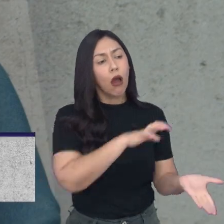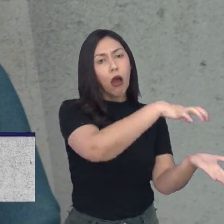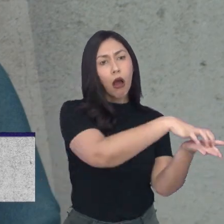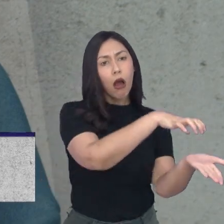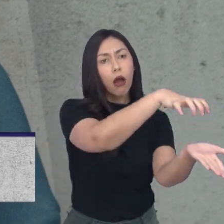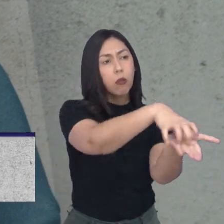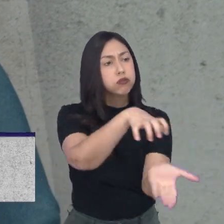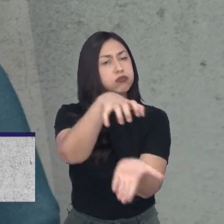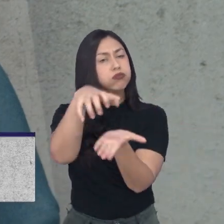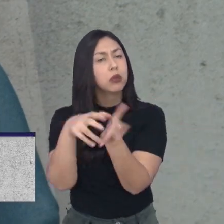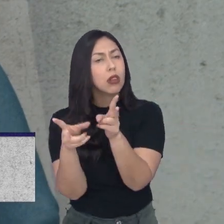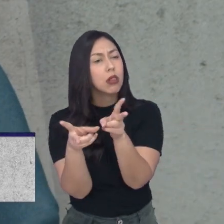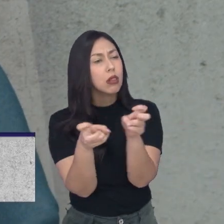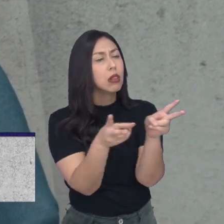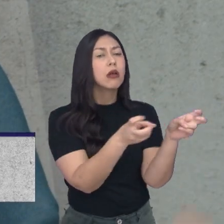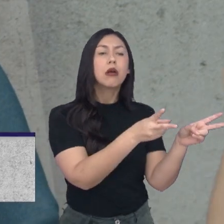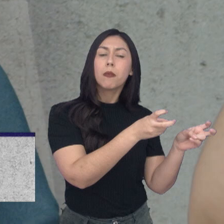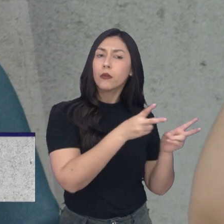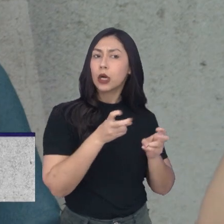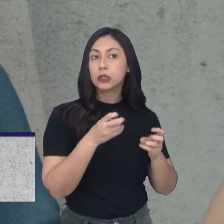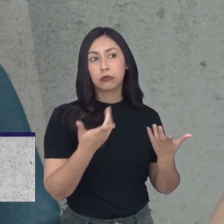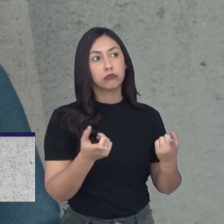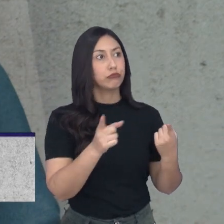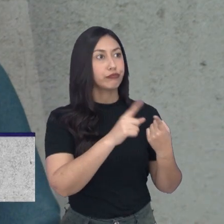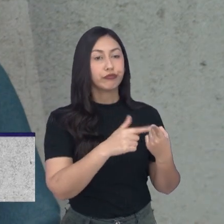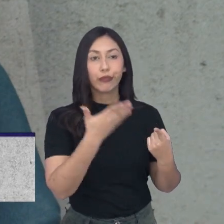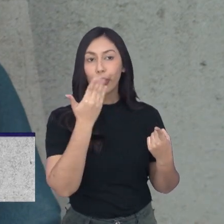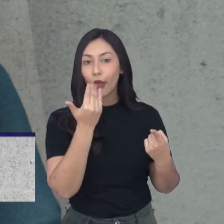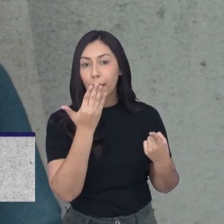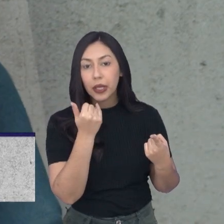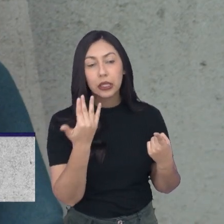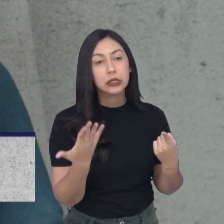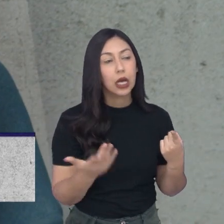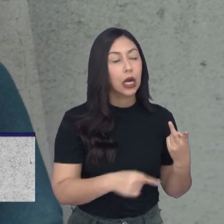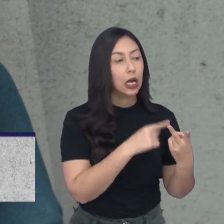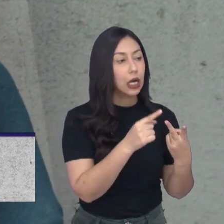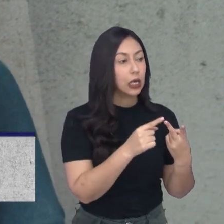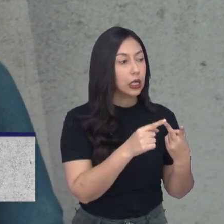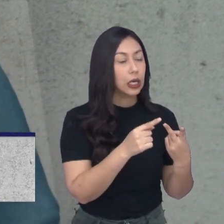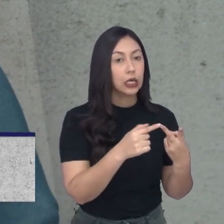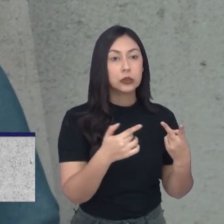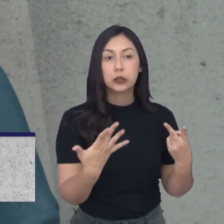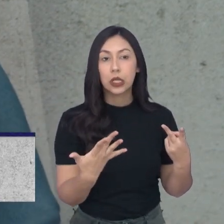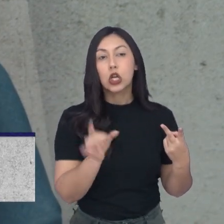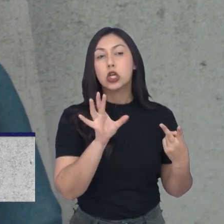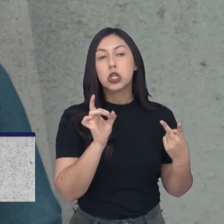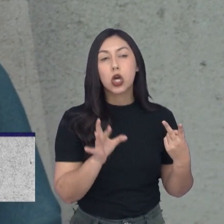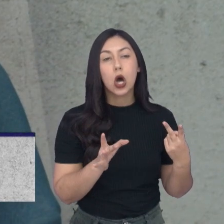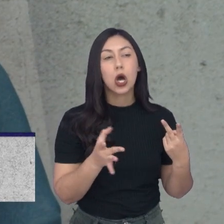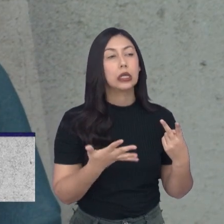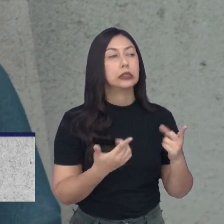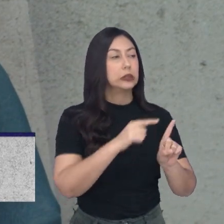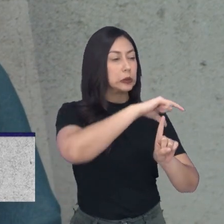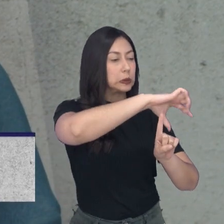hoje vem vendo, né, no mercado que atende hoje, além da alimentação, como você falou, tinha questão de ser só de soja, carne de